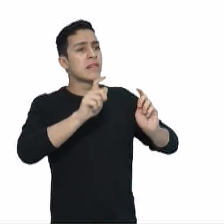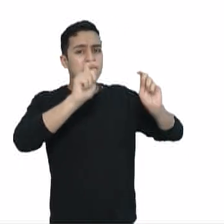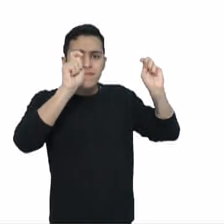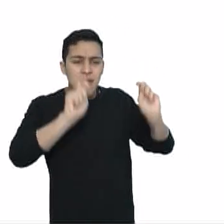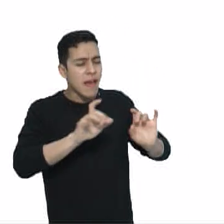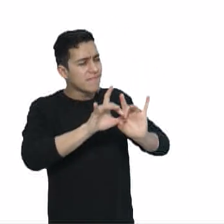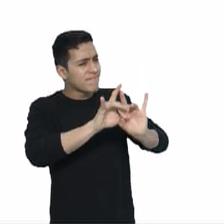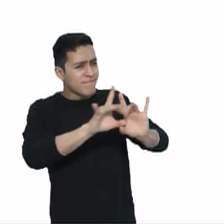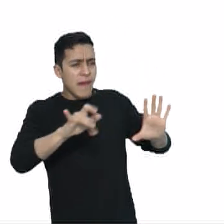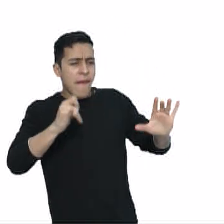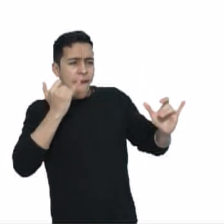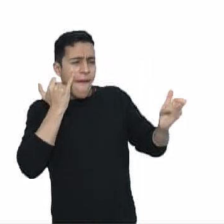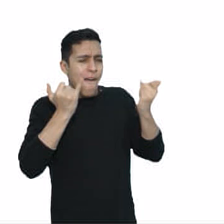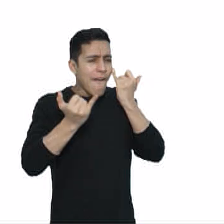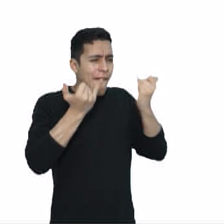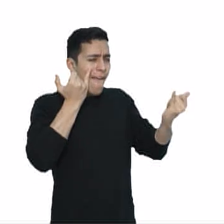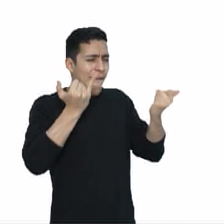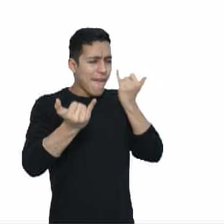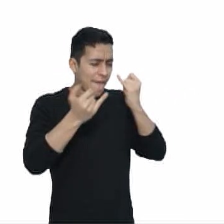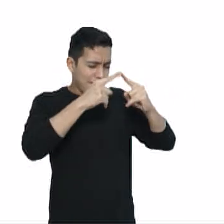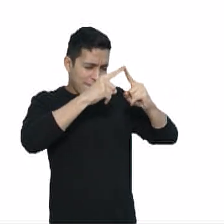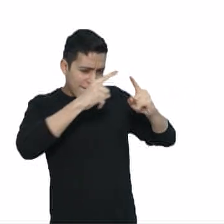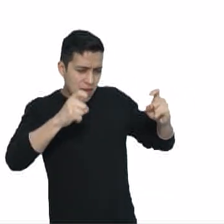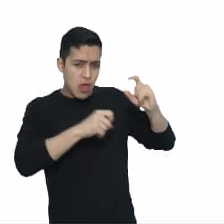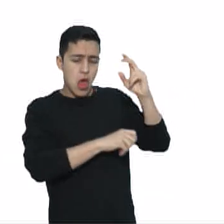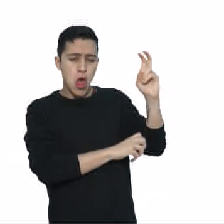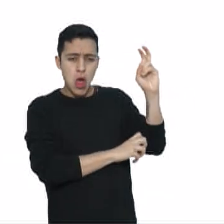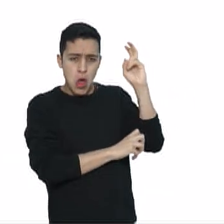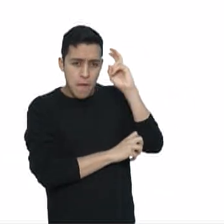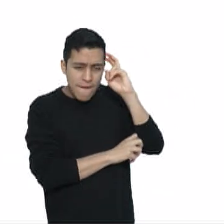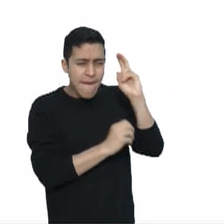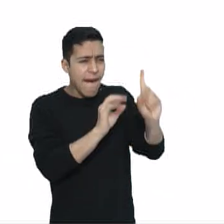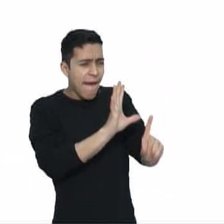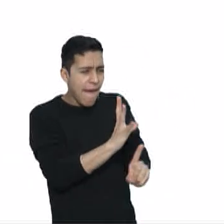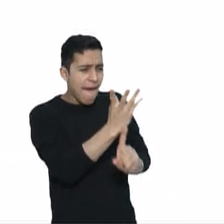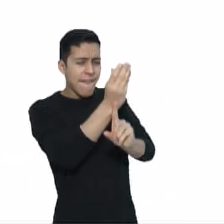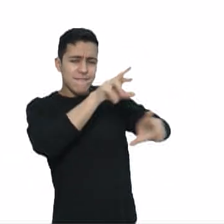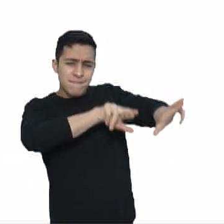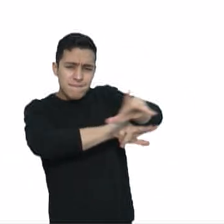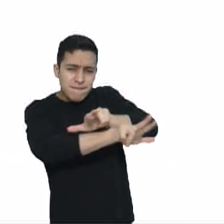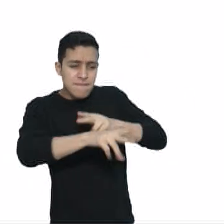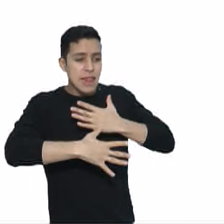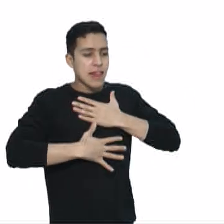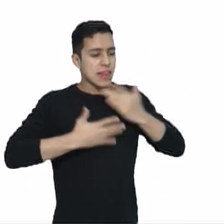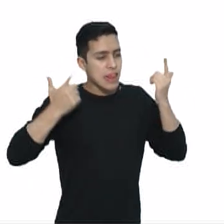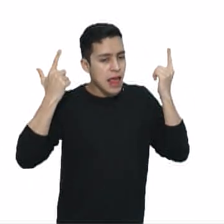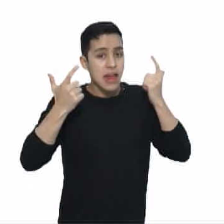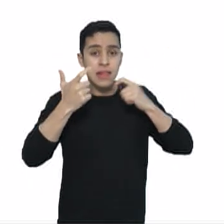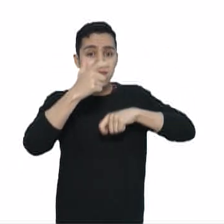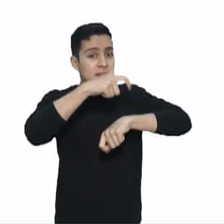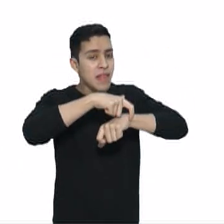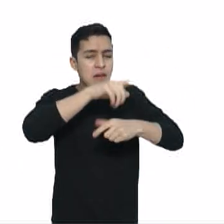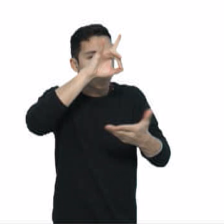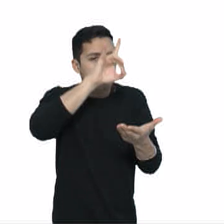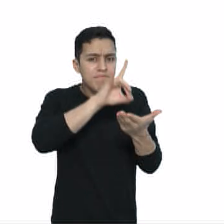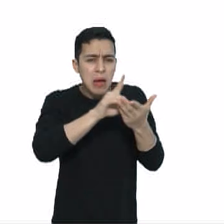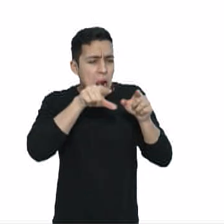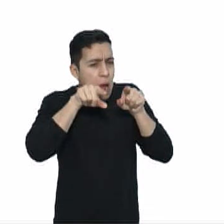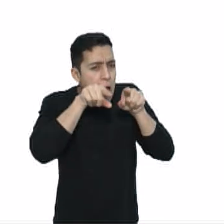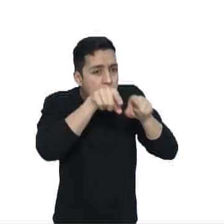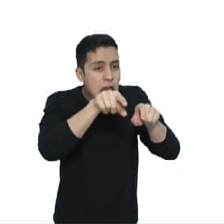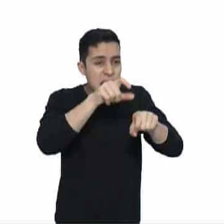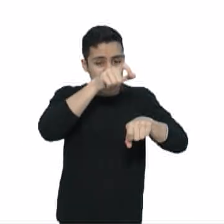de informações científicas, culturais, artísticas, de lazer, em tempo real, onde